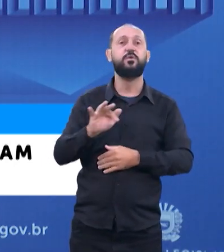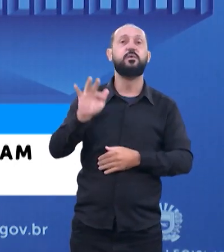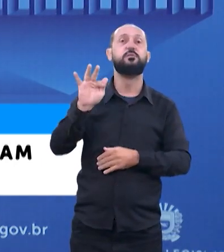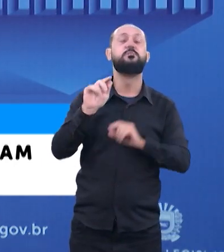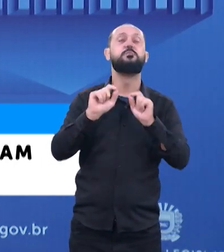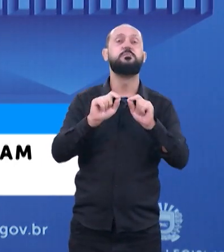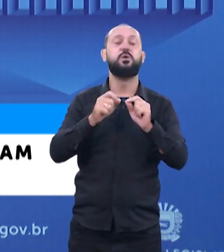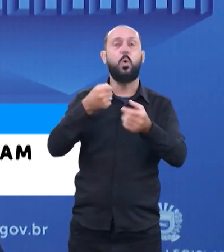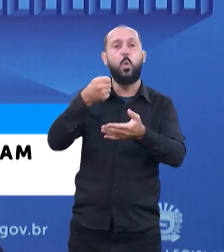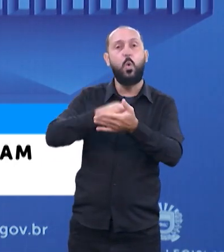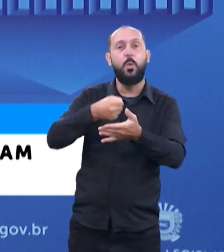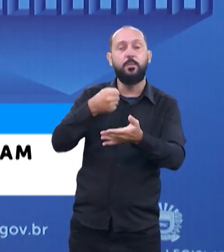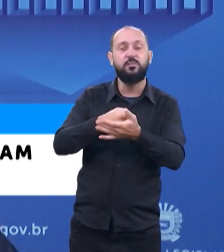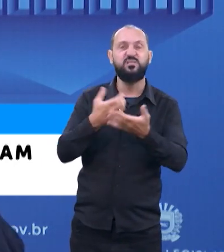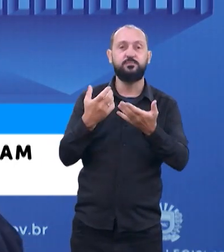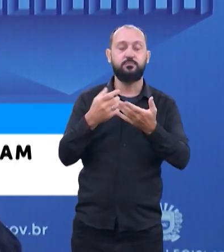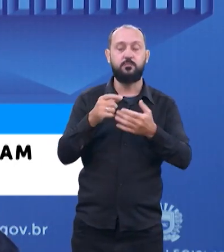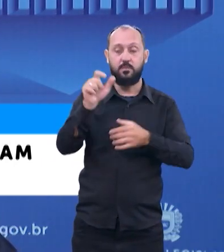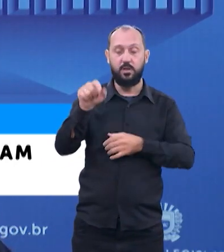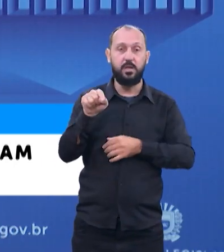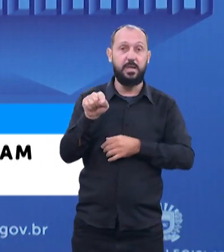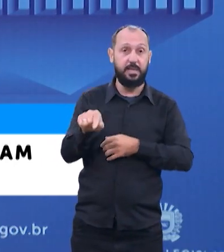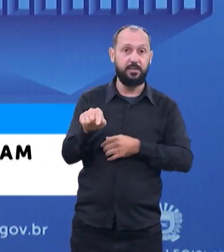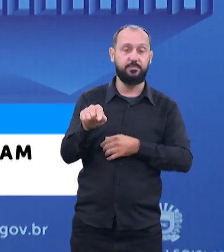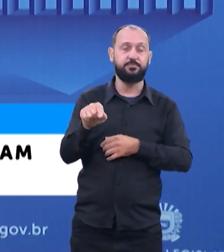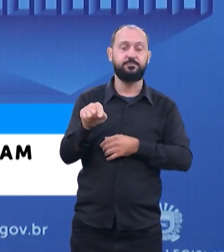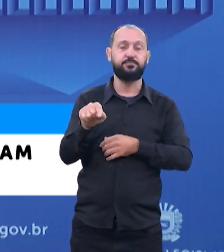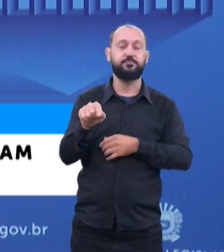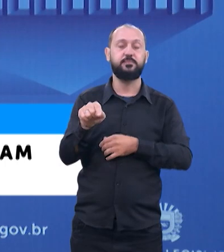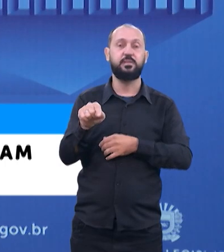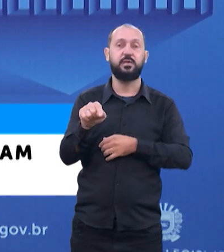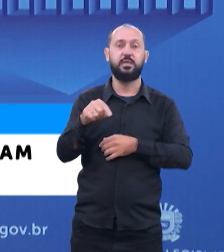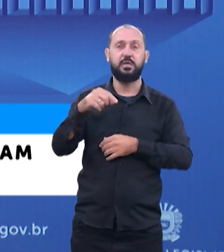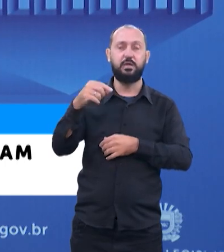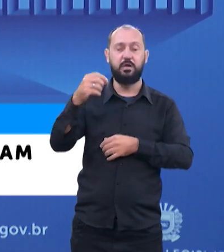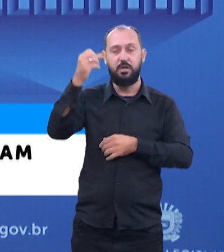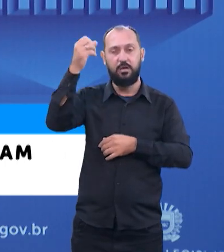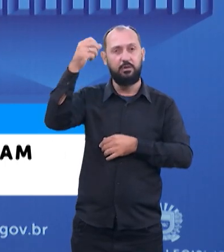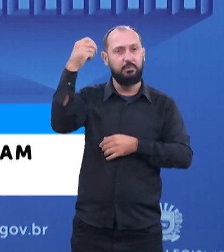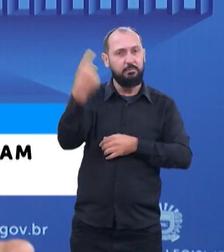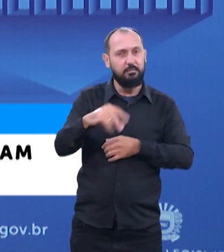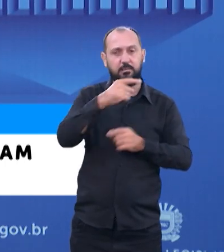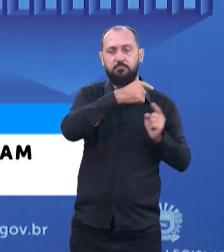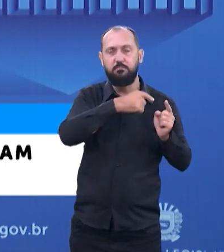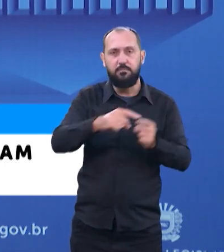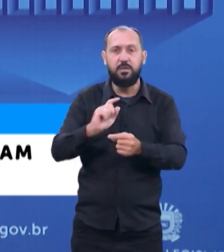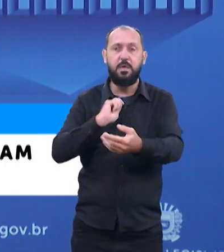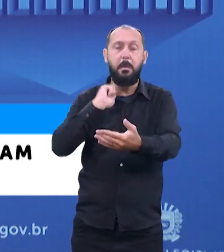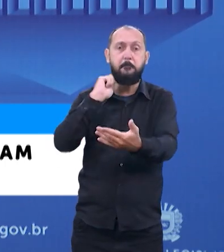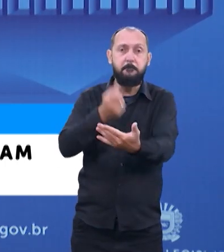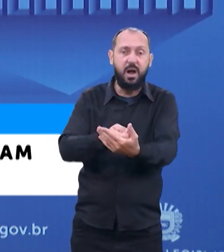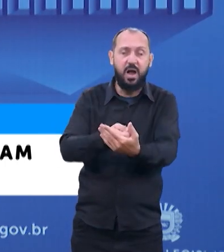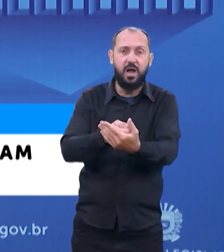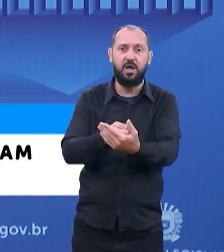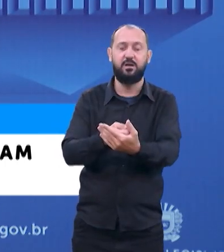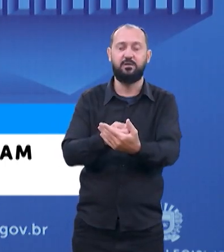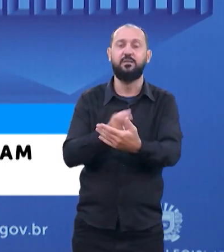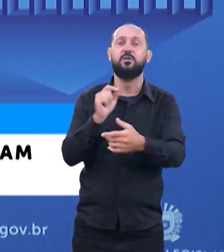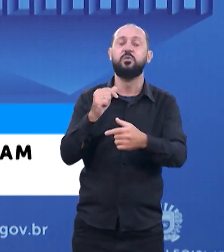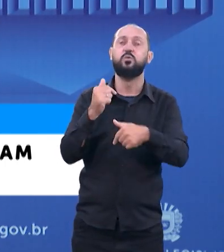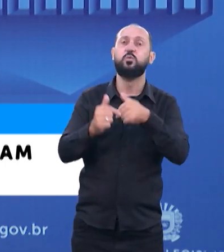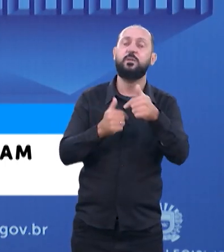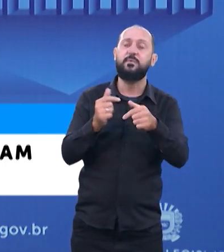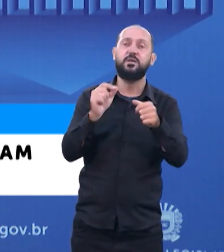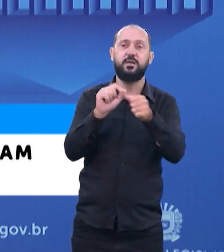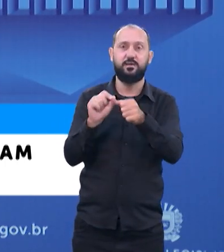Federal, que obriga este agressor a pagar todas as despesas decorrentes,